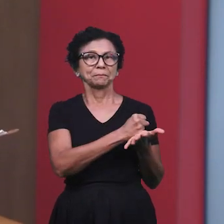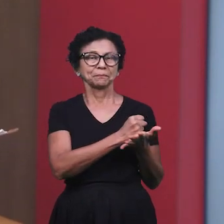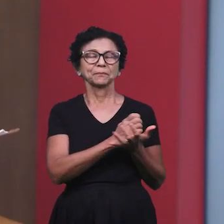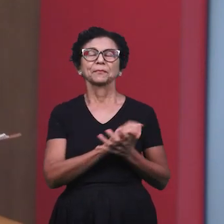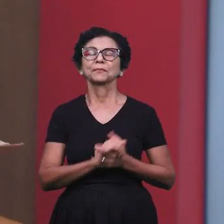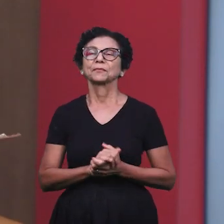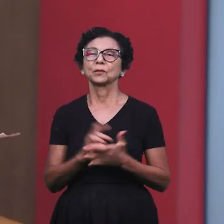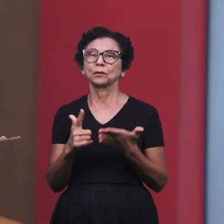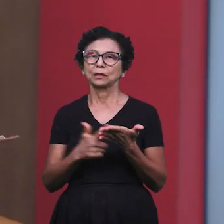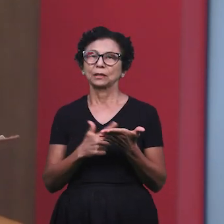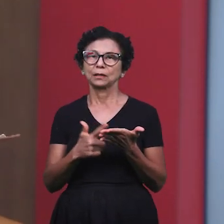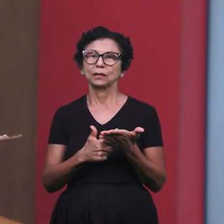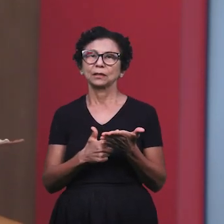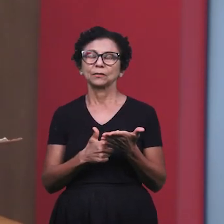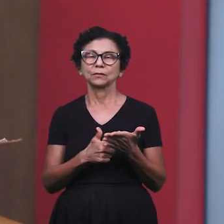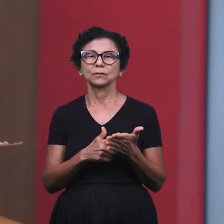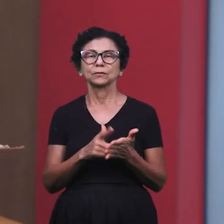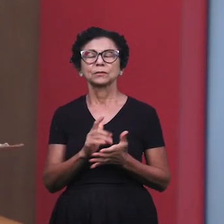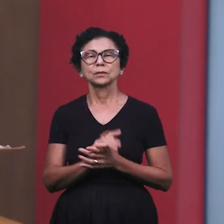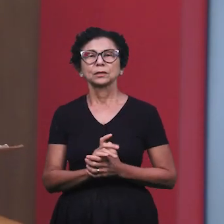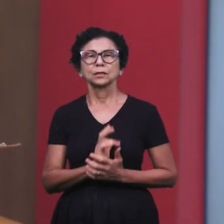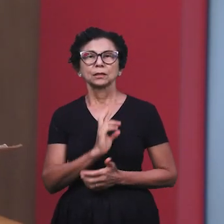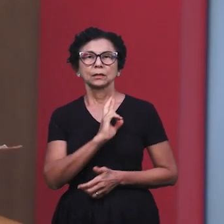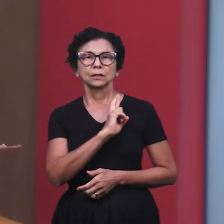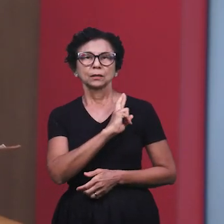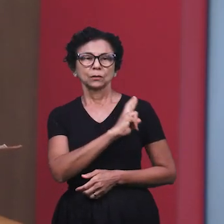Testamento, no livro de Ruth,